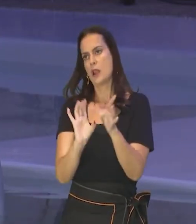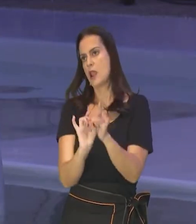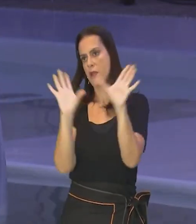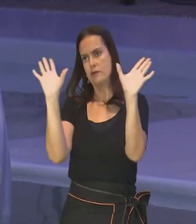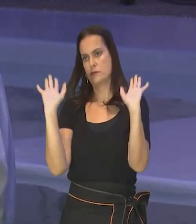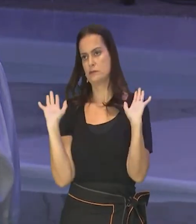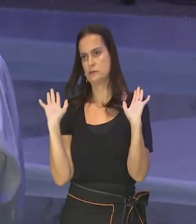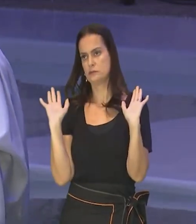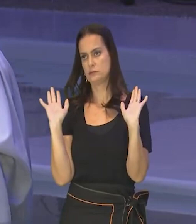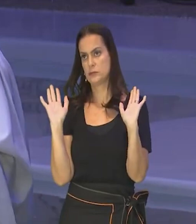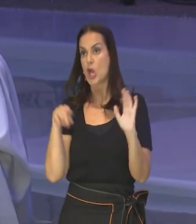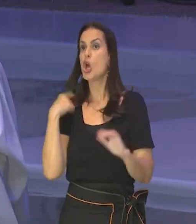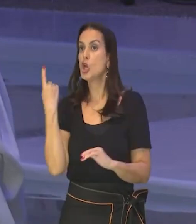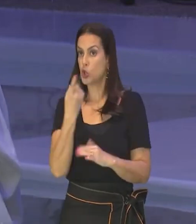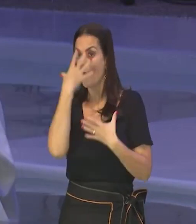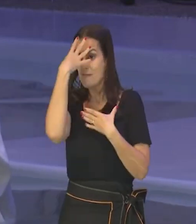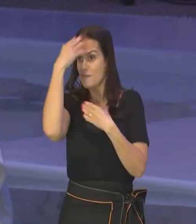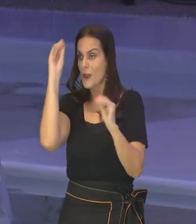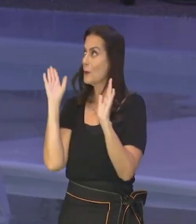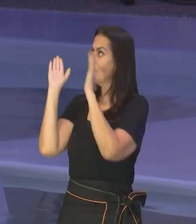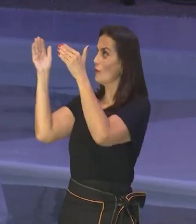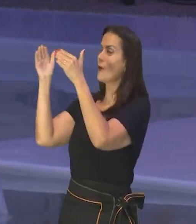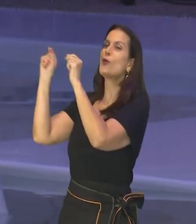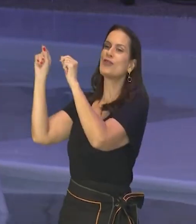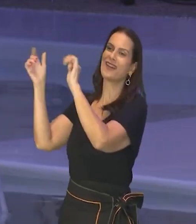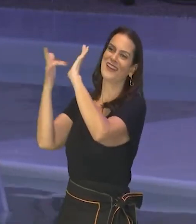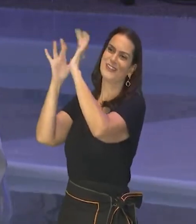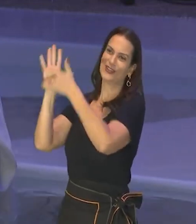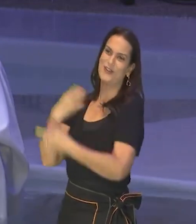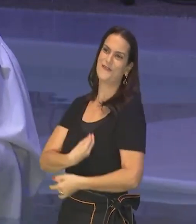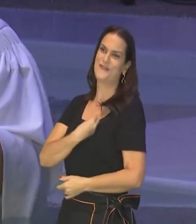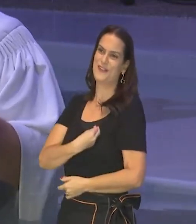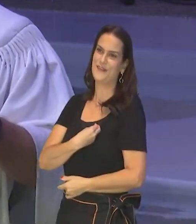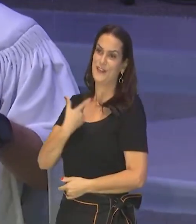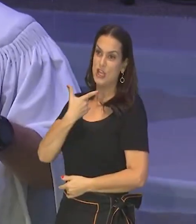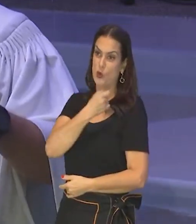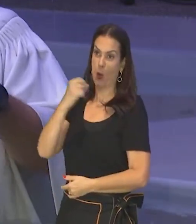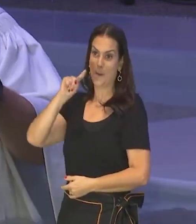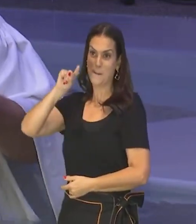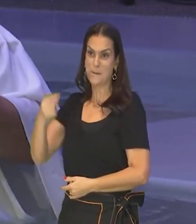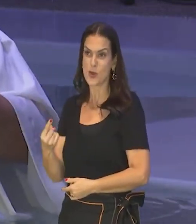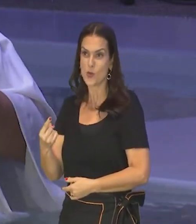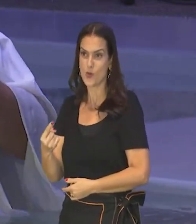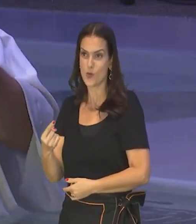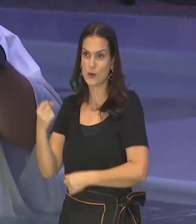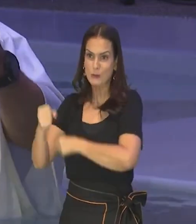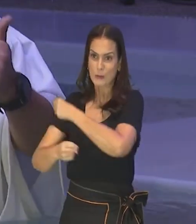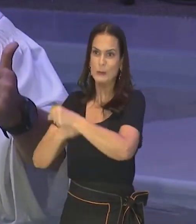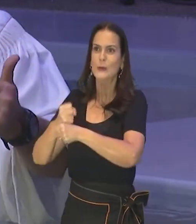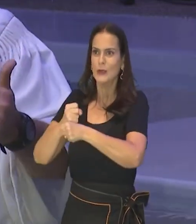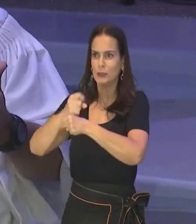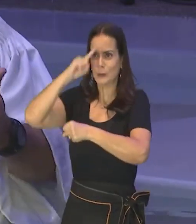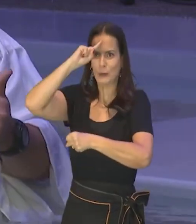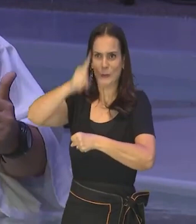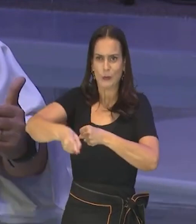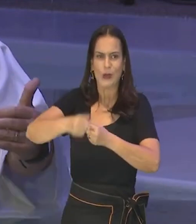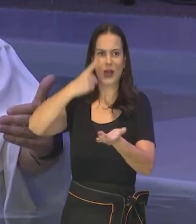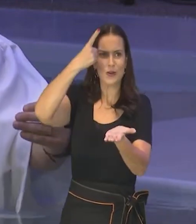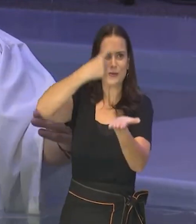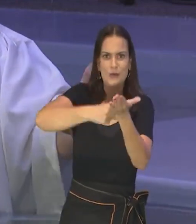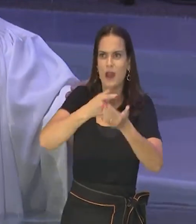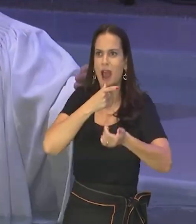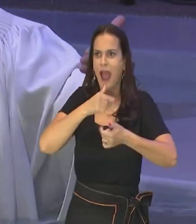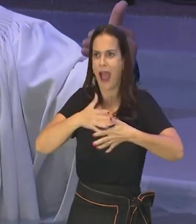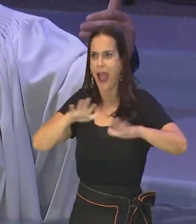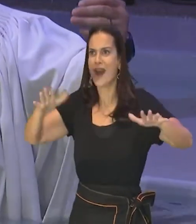E nós professamos a nossa fé num Cristo vivo, que já há 2000 anos vem realizando seus movimentos. As